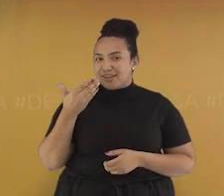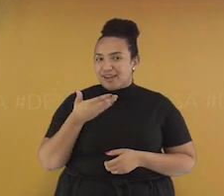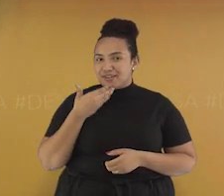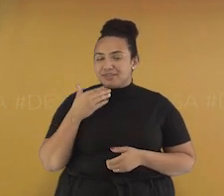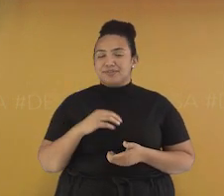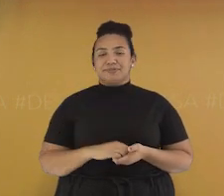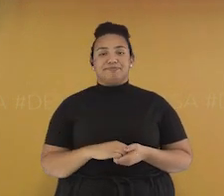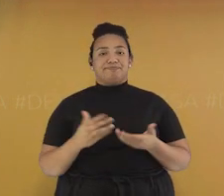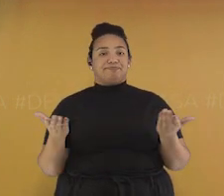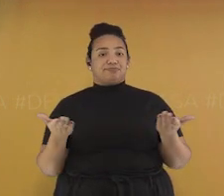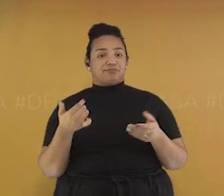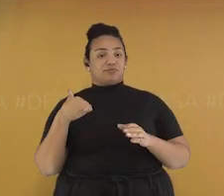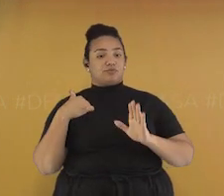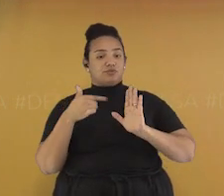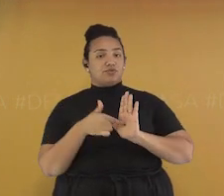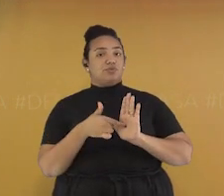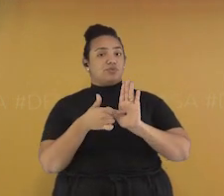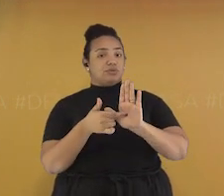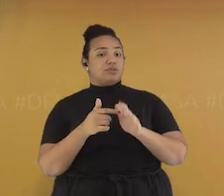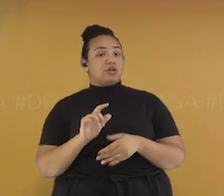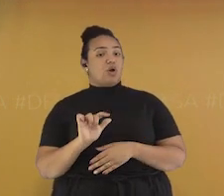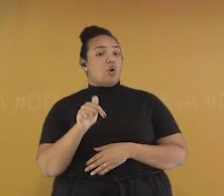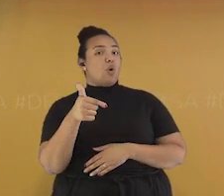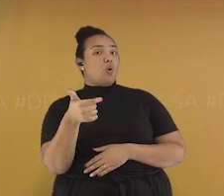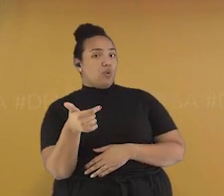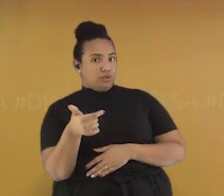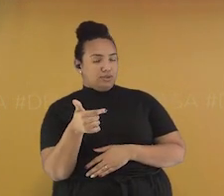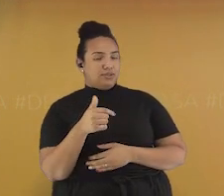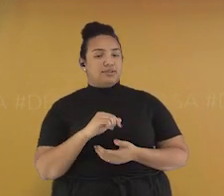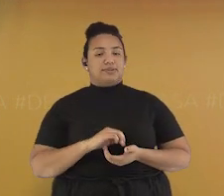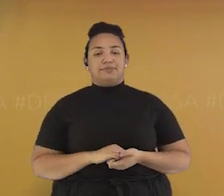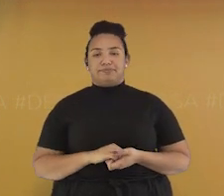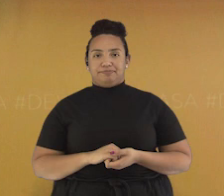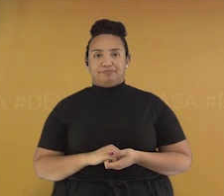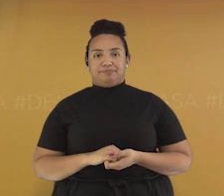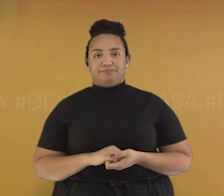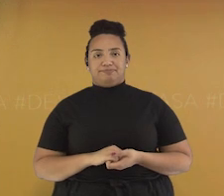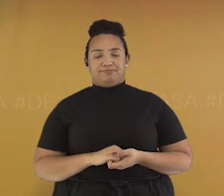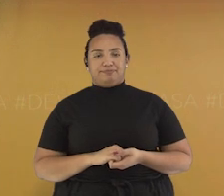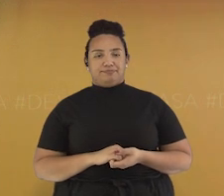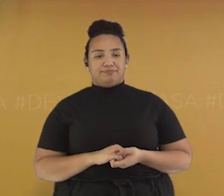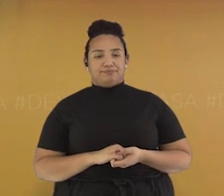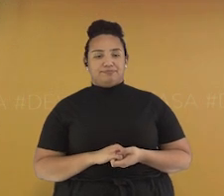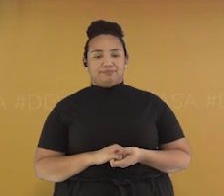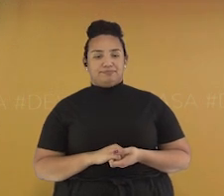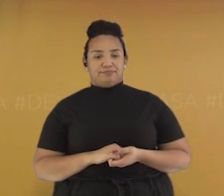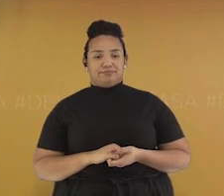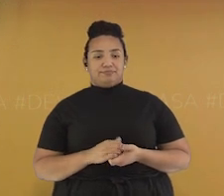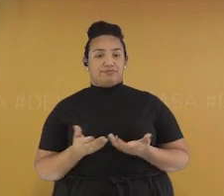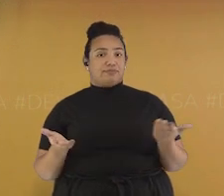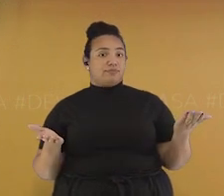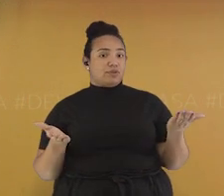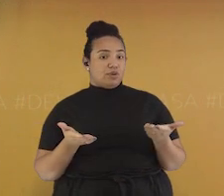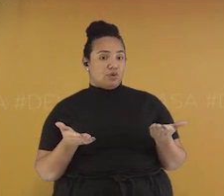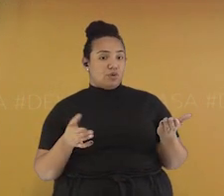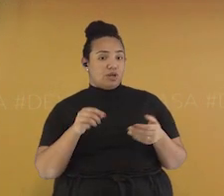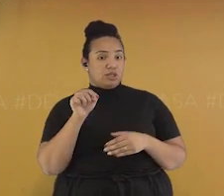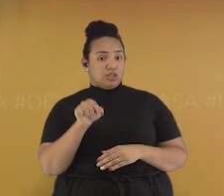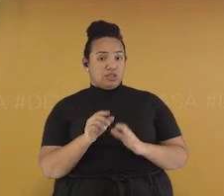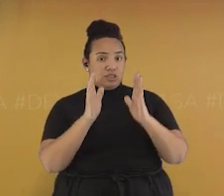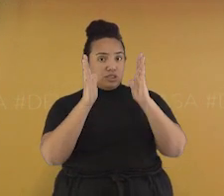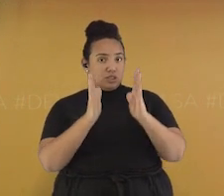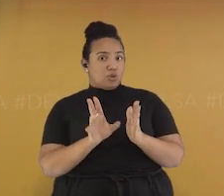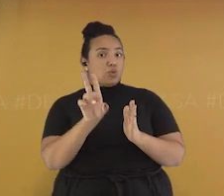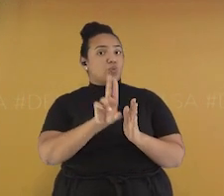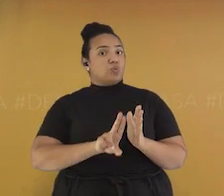Viu só como é fácil? Vou te apresentar agora mais uma medida de tendência central. Uma medida